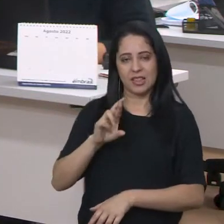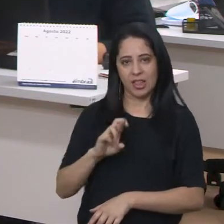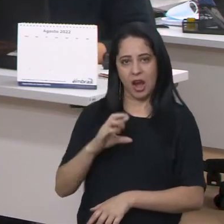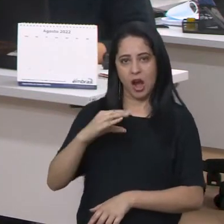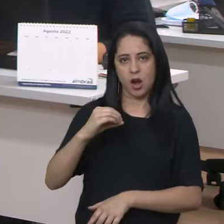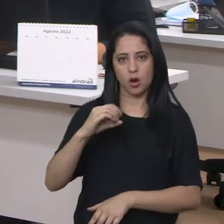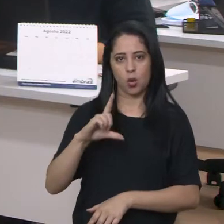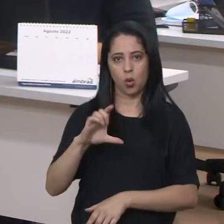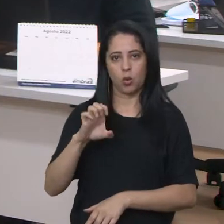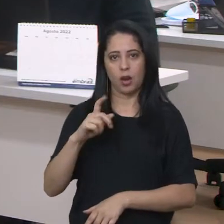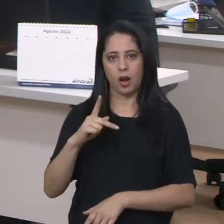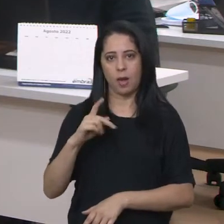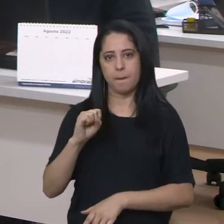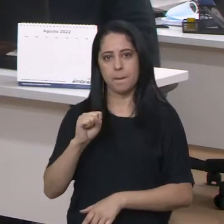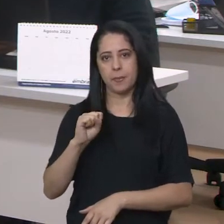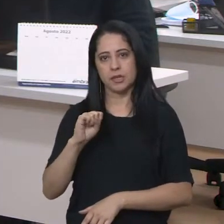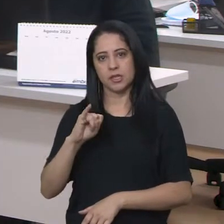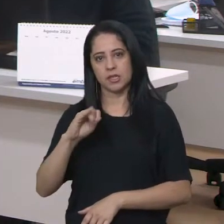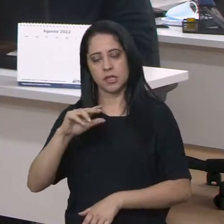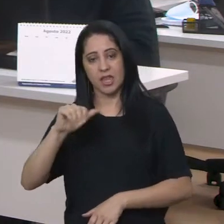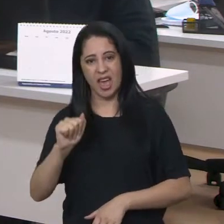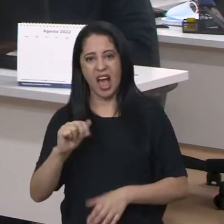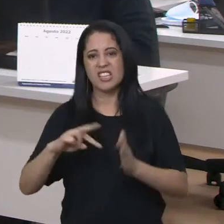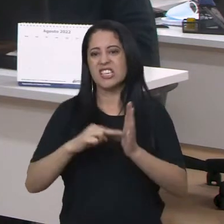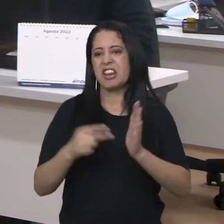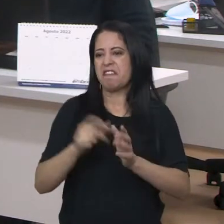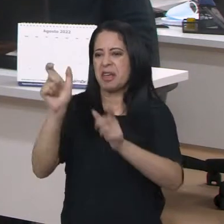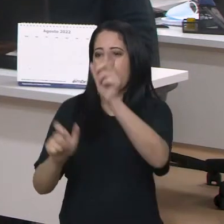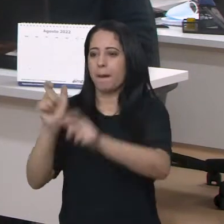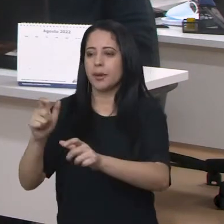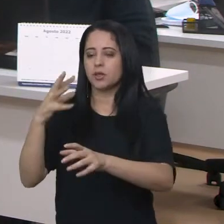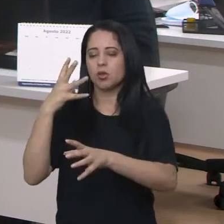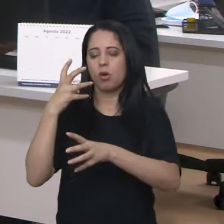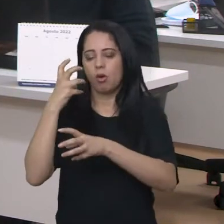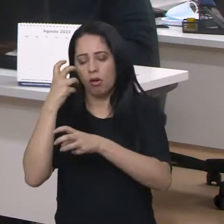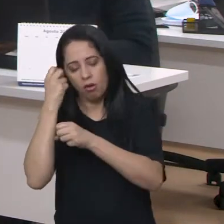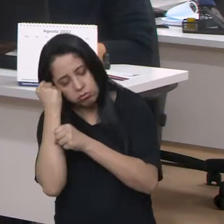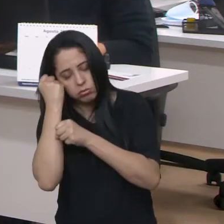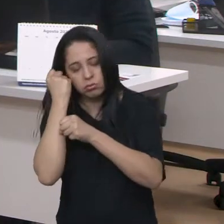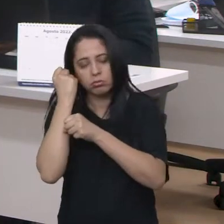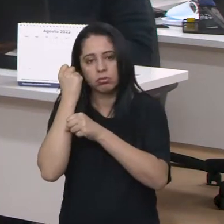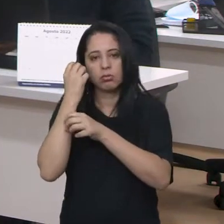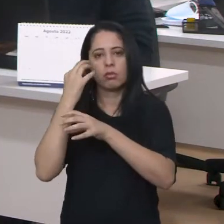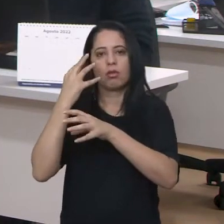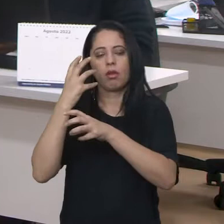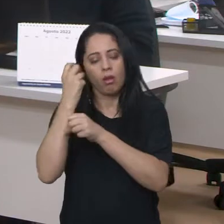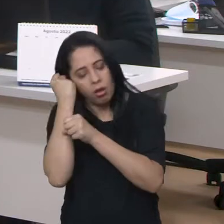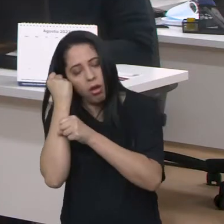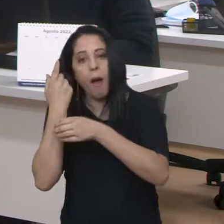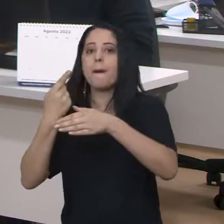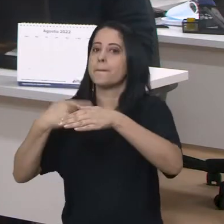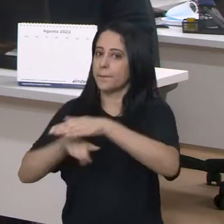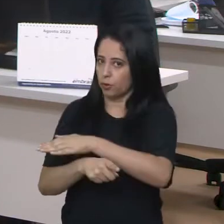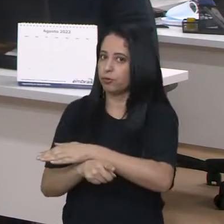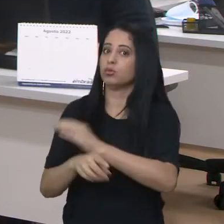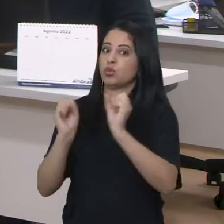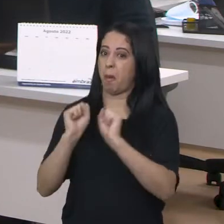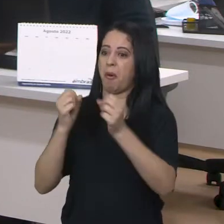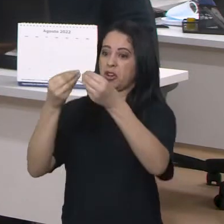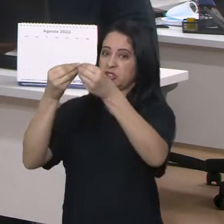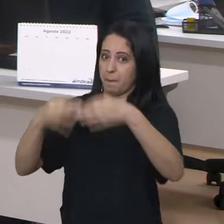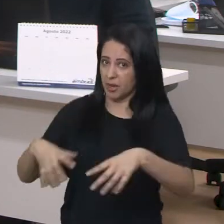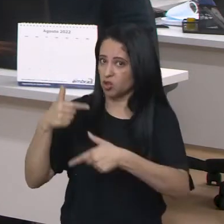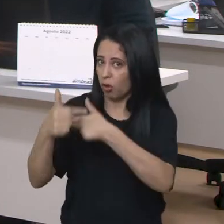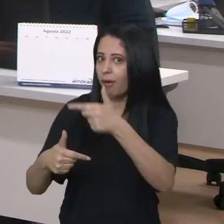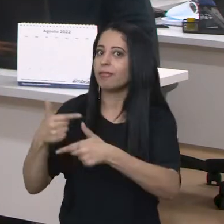com que as pessoas percam o controle do sono, podendo dormir a qualquer momento e a qualquer hora do dia, o que afeta bastante, a vida social